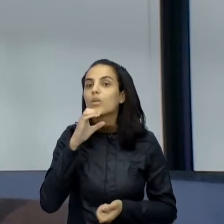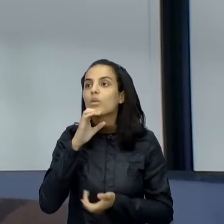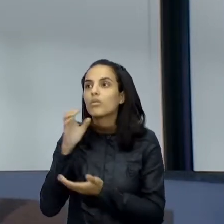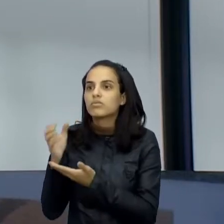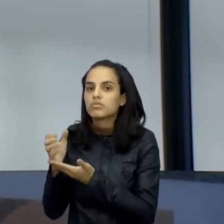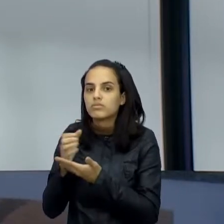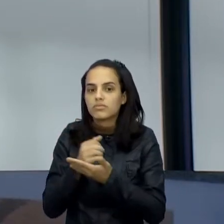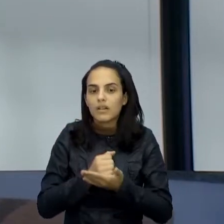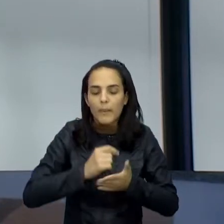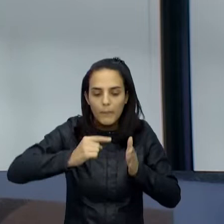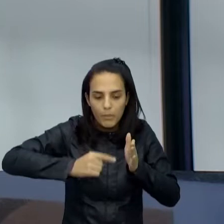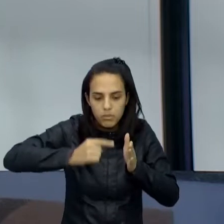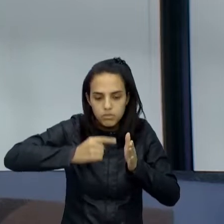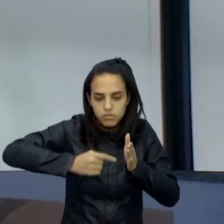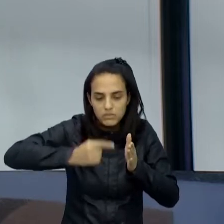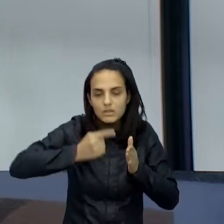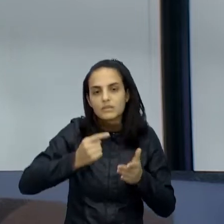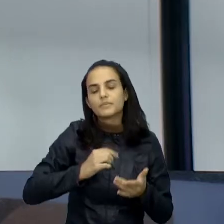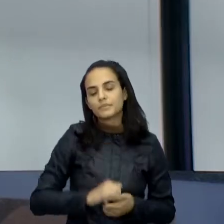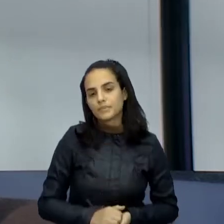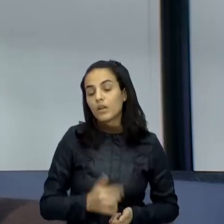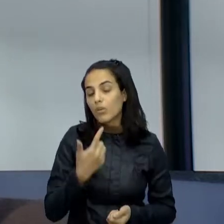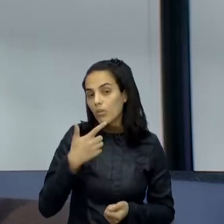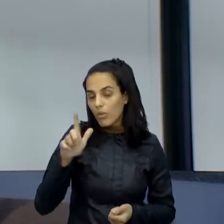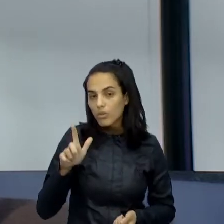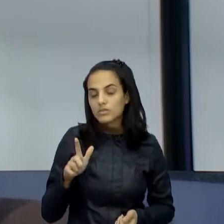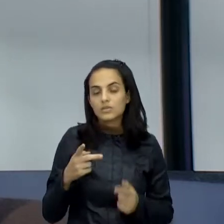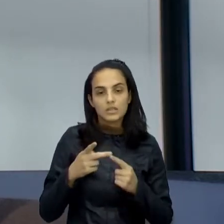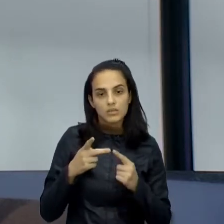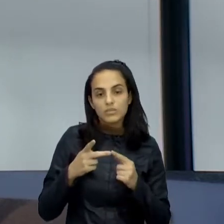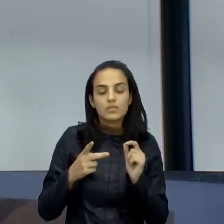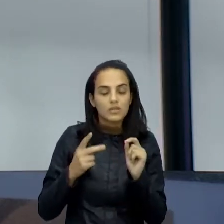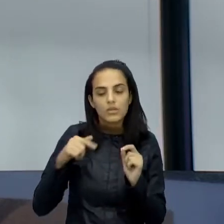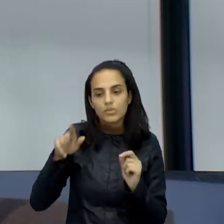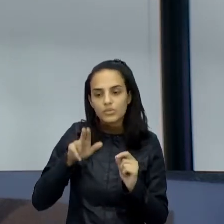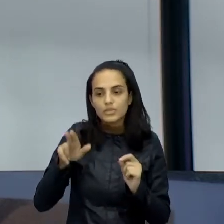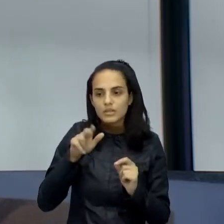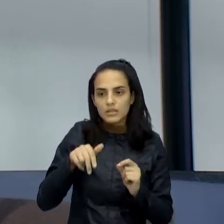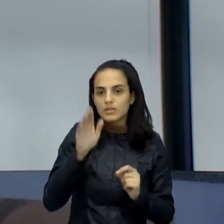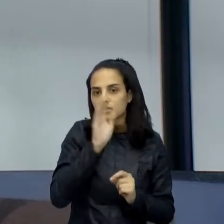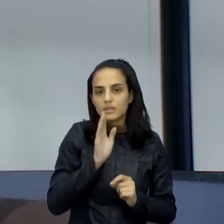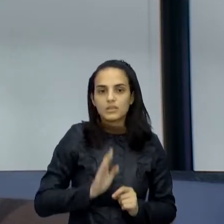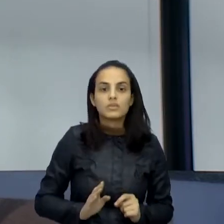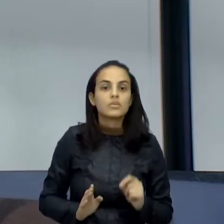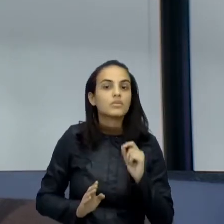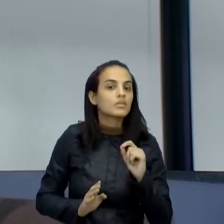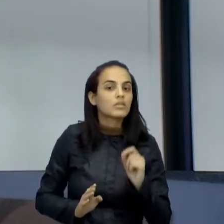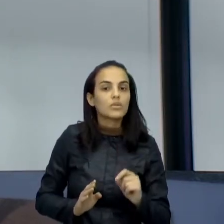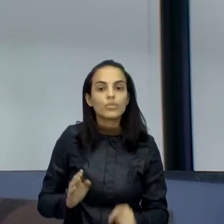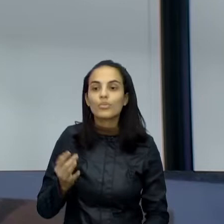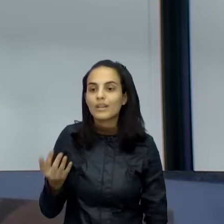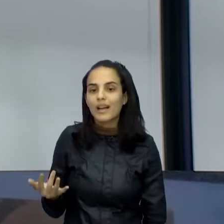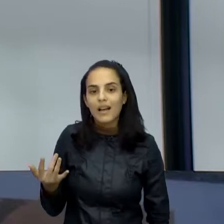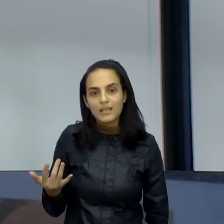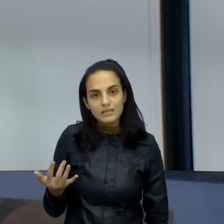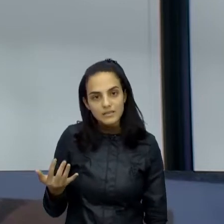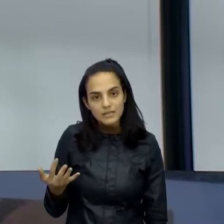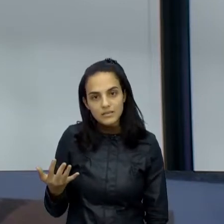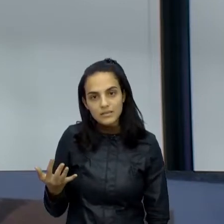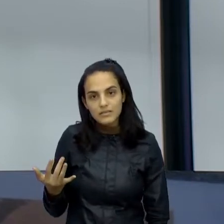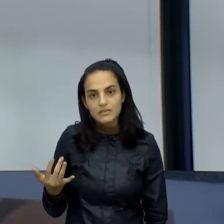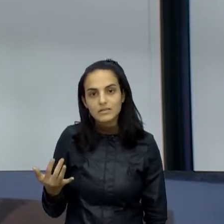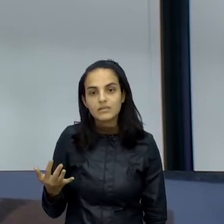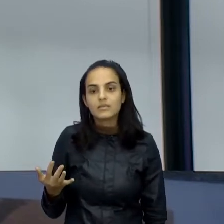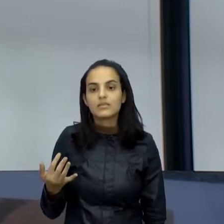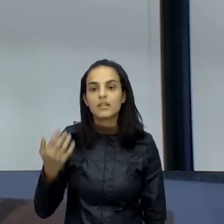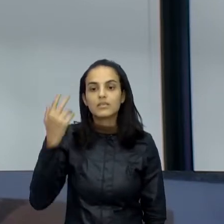girar a turbina, tá certo? Outro tipo de termoelétrica que a gente utiliza aqui no Brasil é utilizada com o